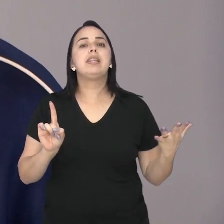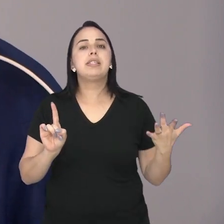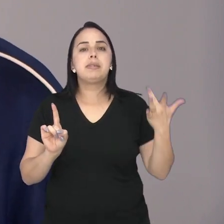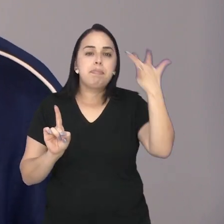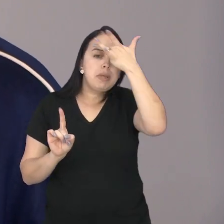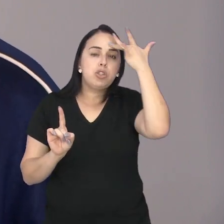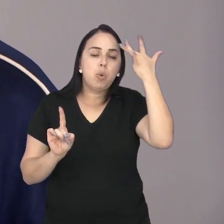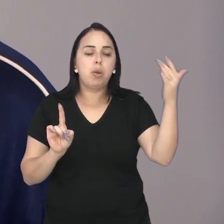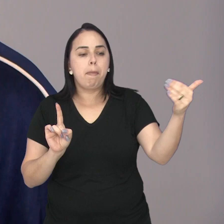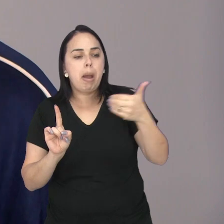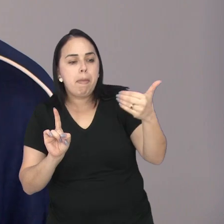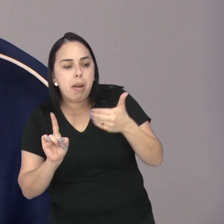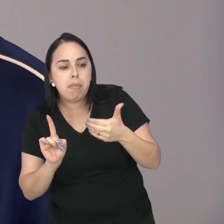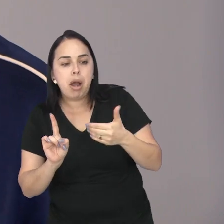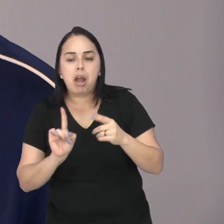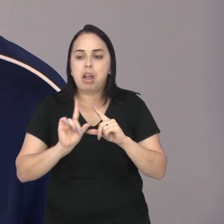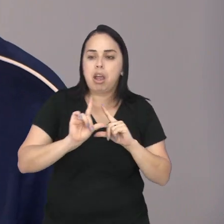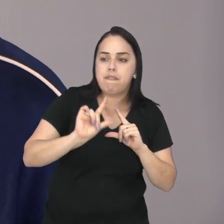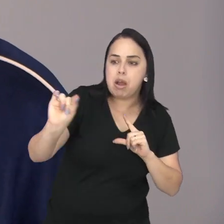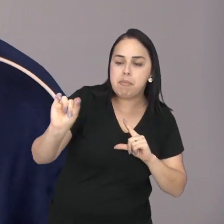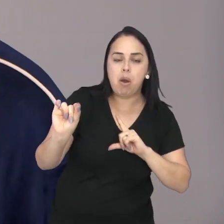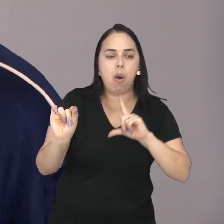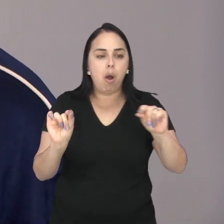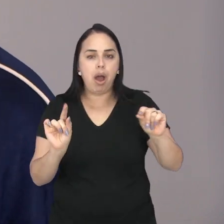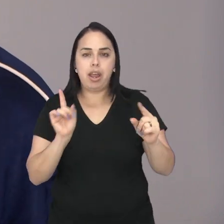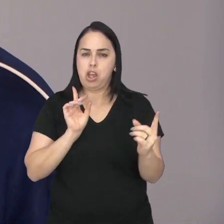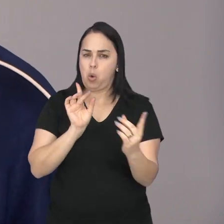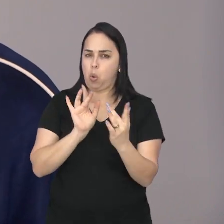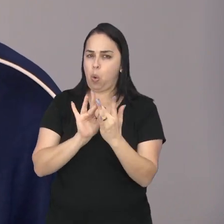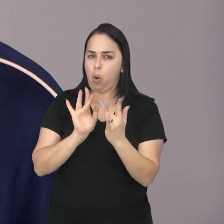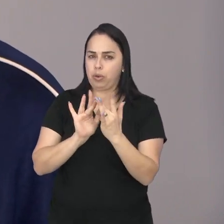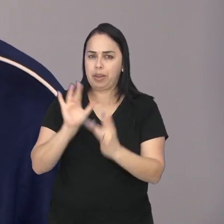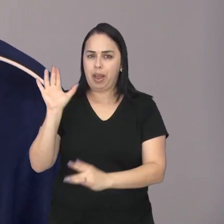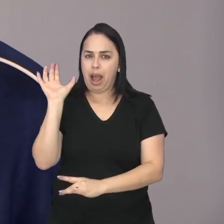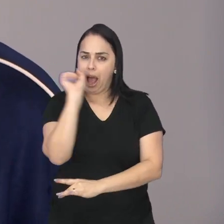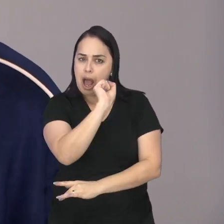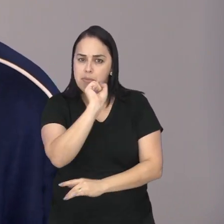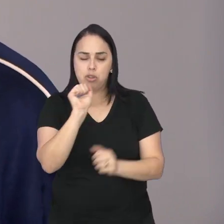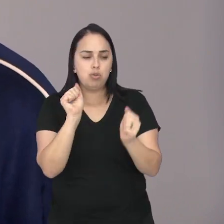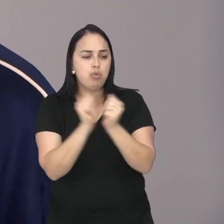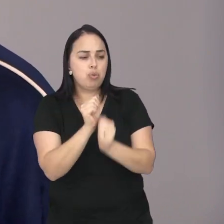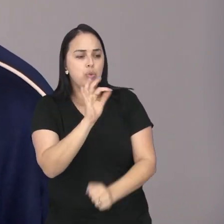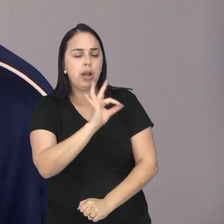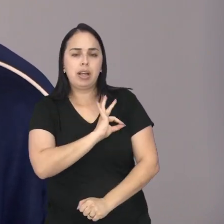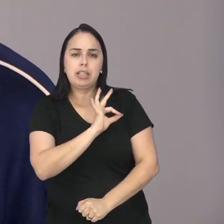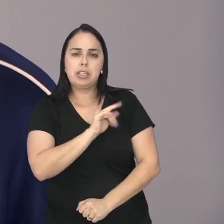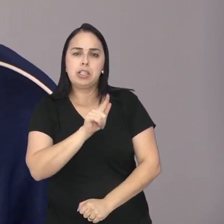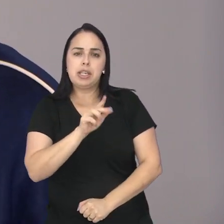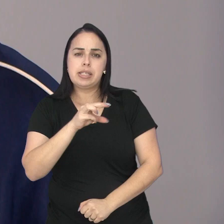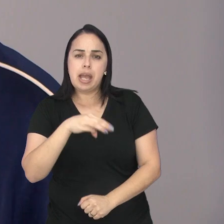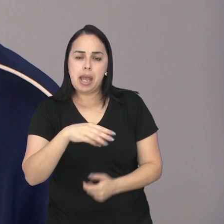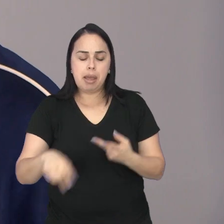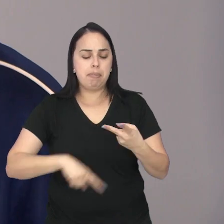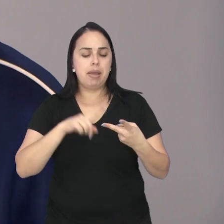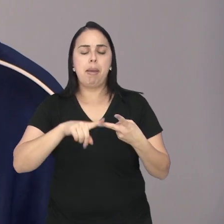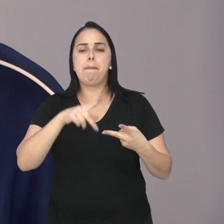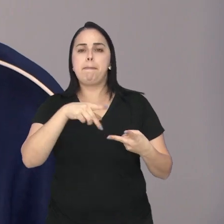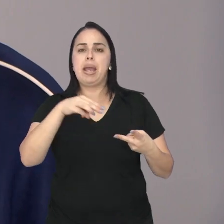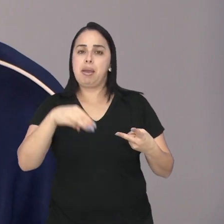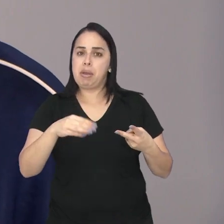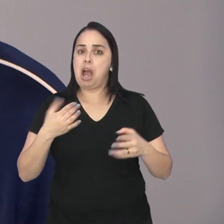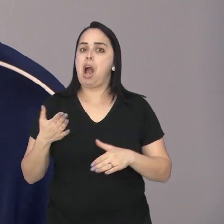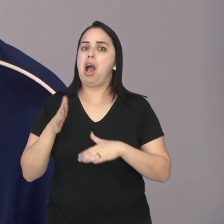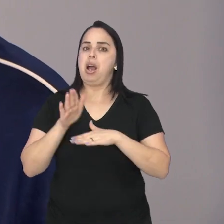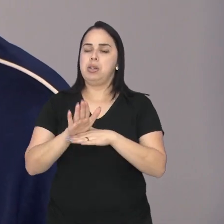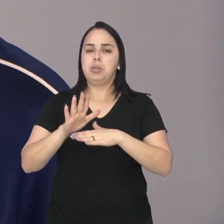quem chega quem entra fazendo contato ali contato com a GCM com a polícia militar ajuda e